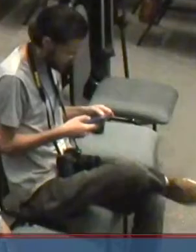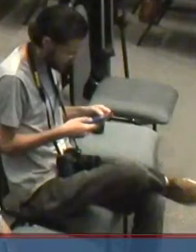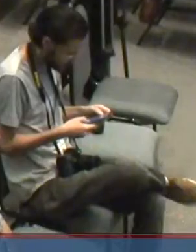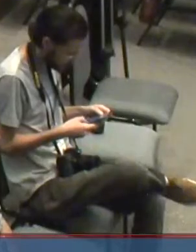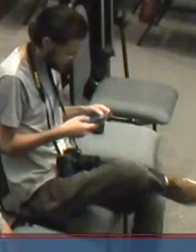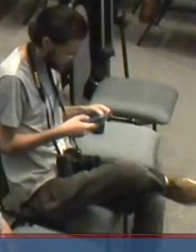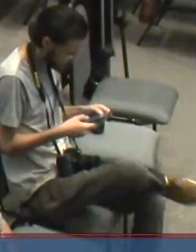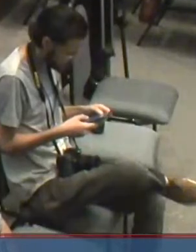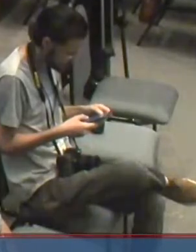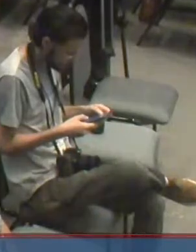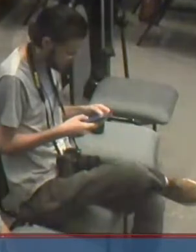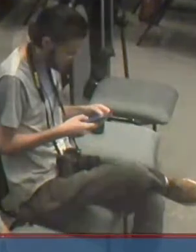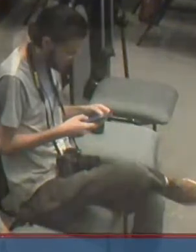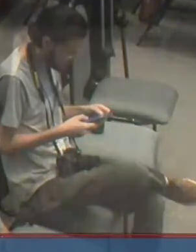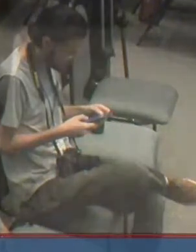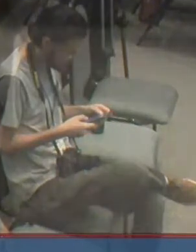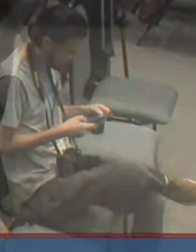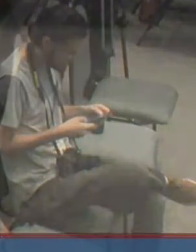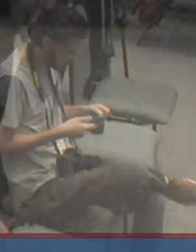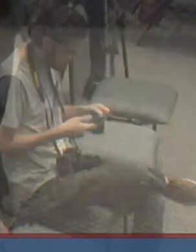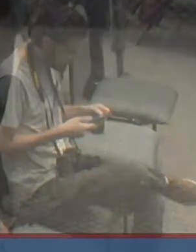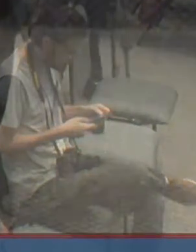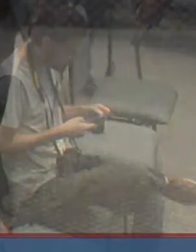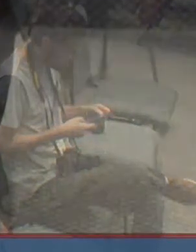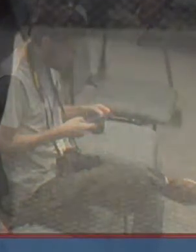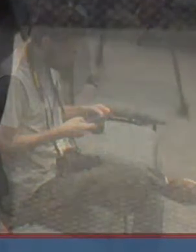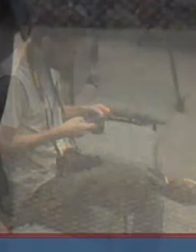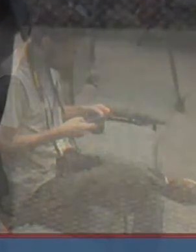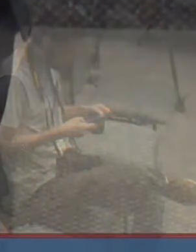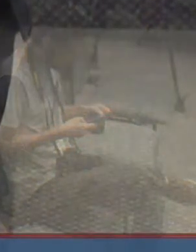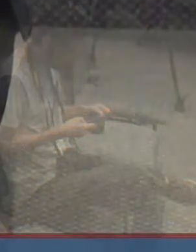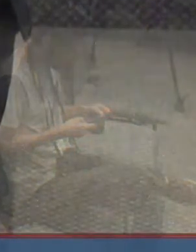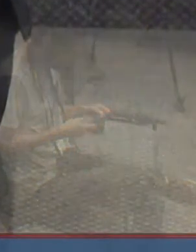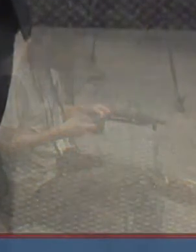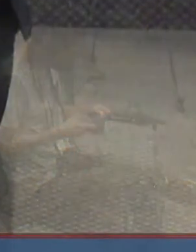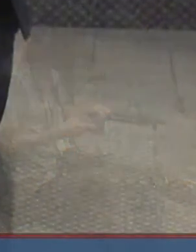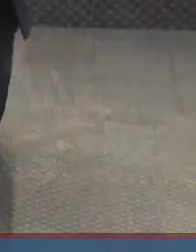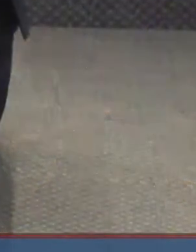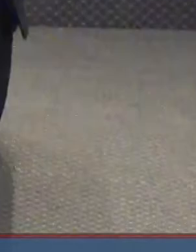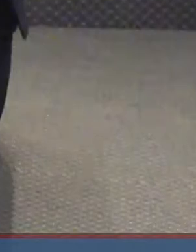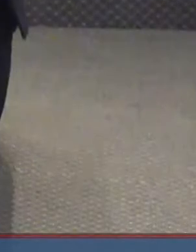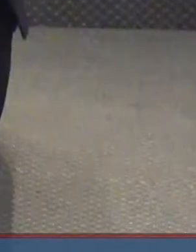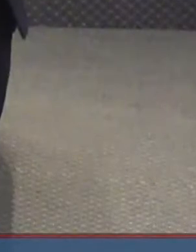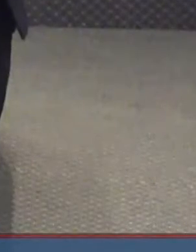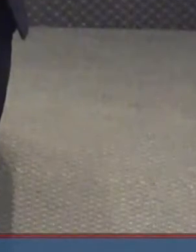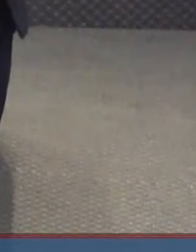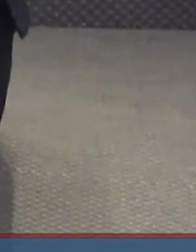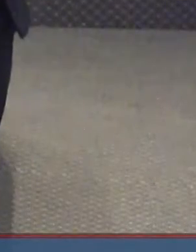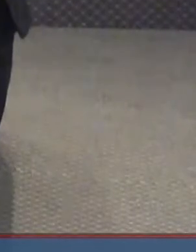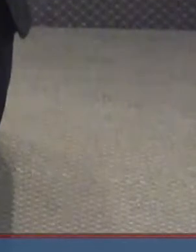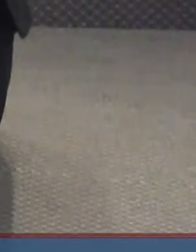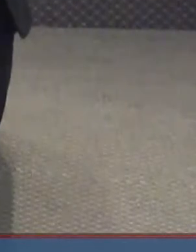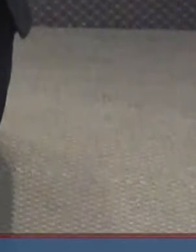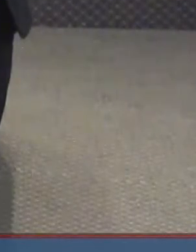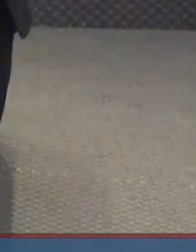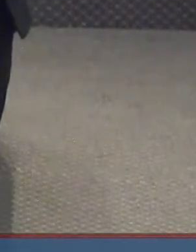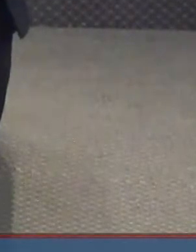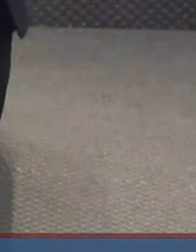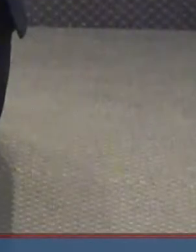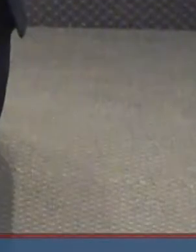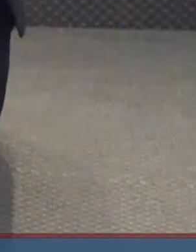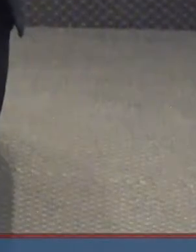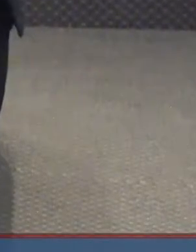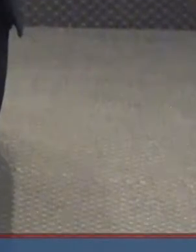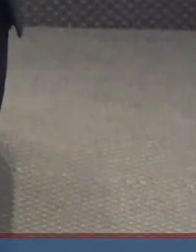se tornar. Pelo direito e a justiça libertados, povos, nações